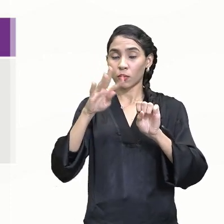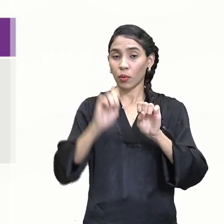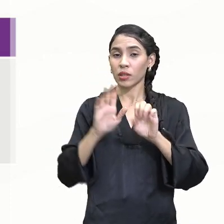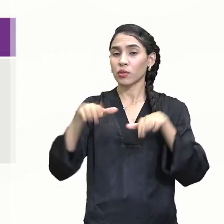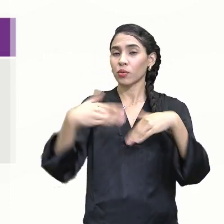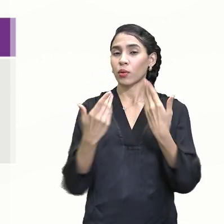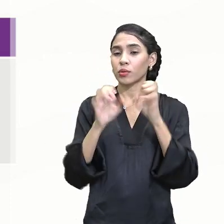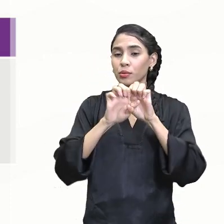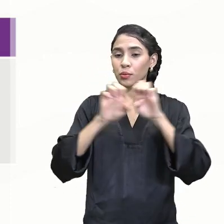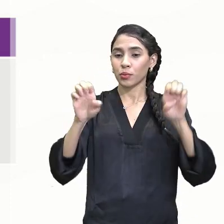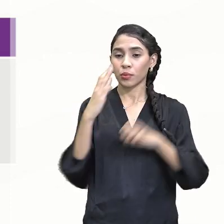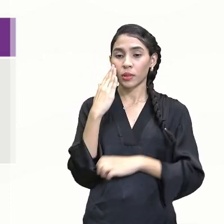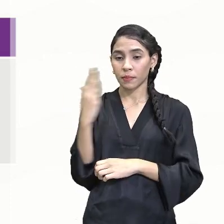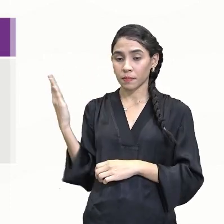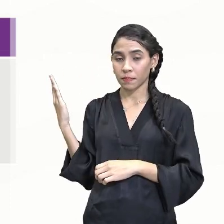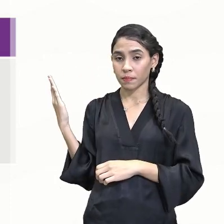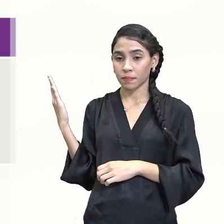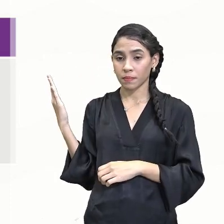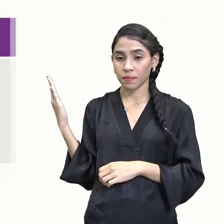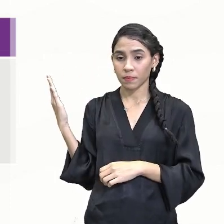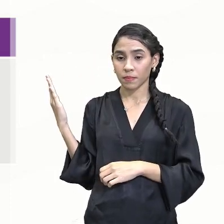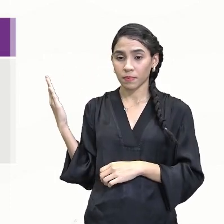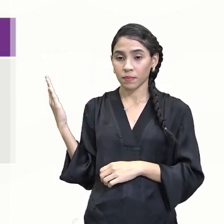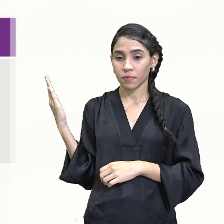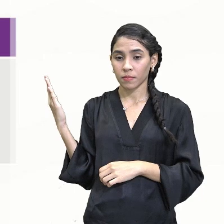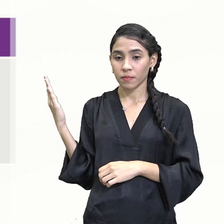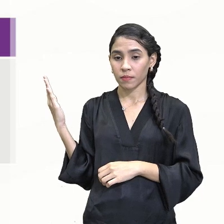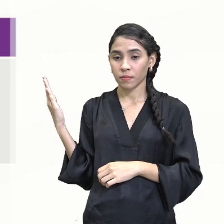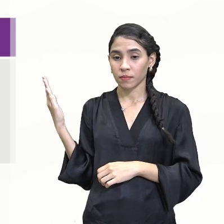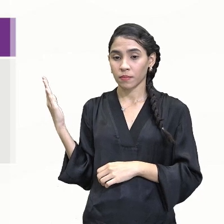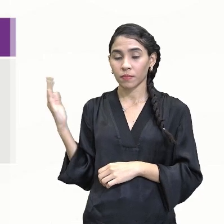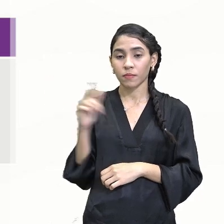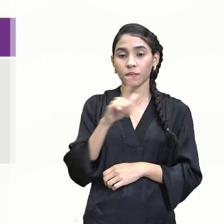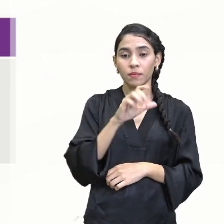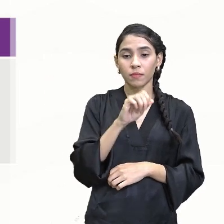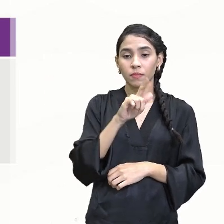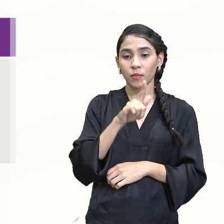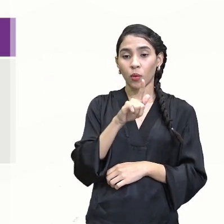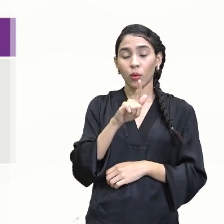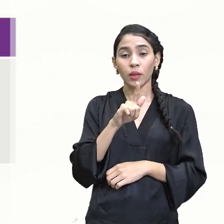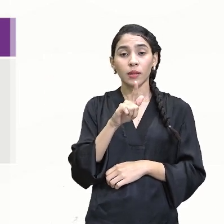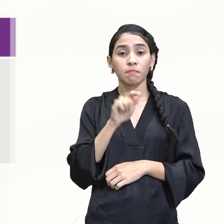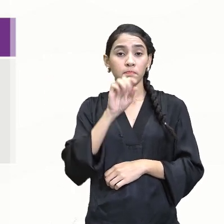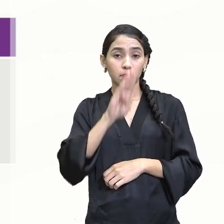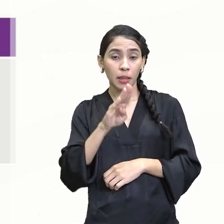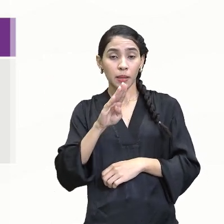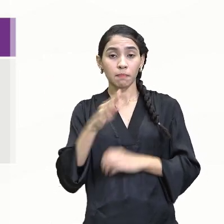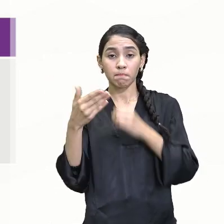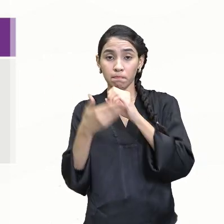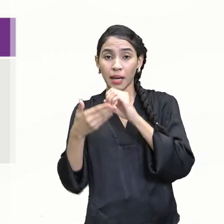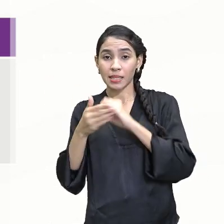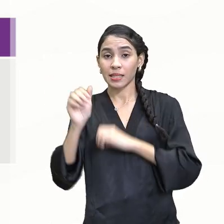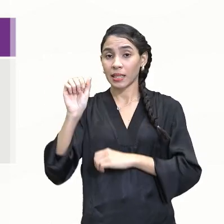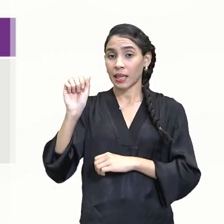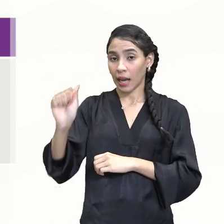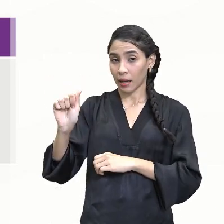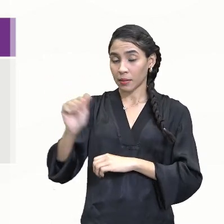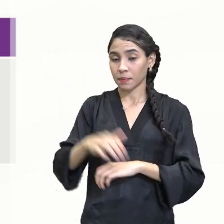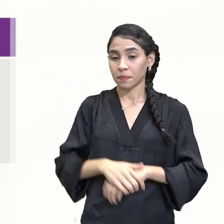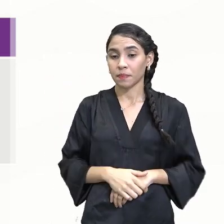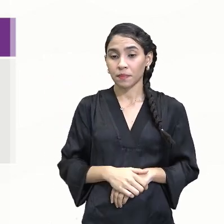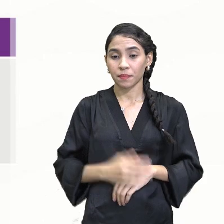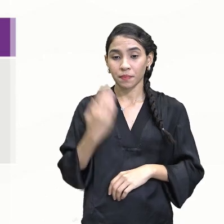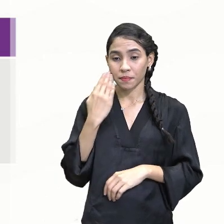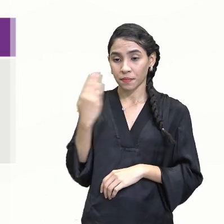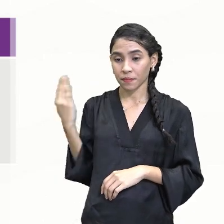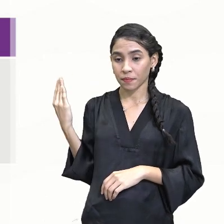escreve assim, ó, log de B na base A. Então, o resultado será o expoente. A gente chama esse